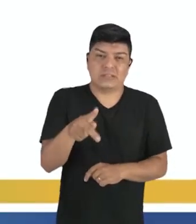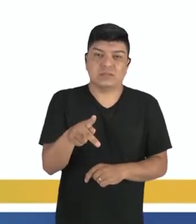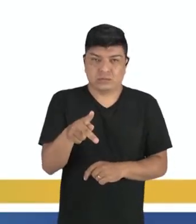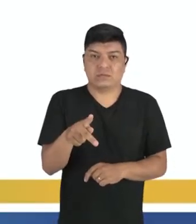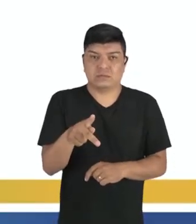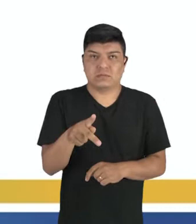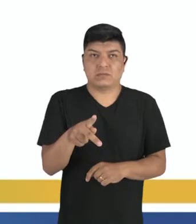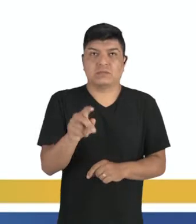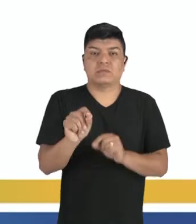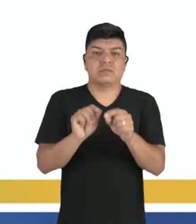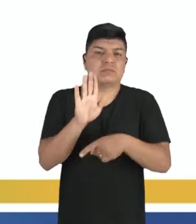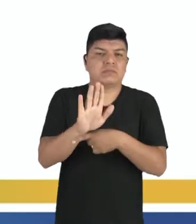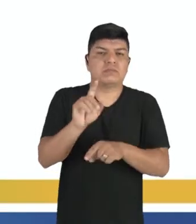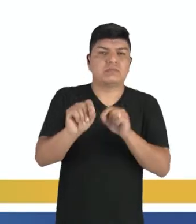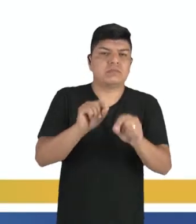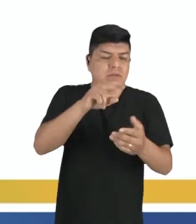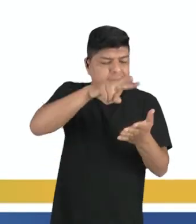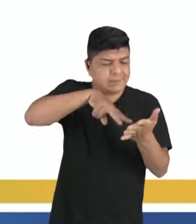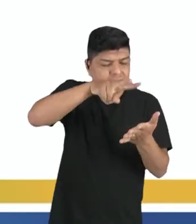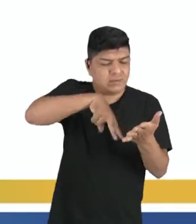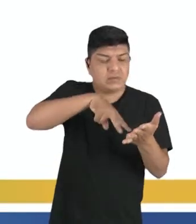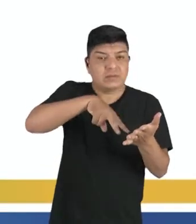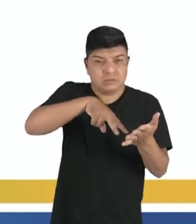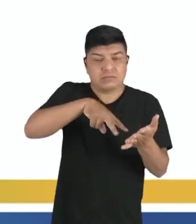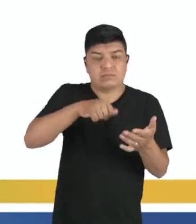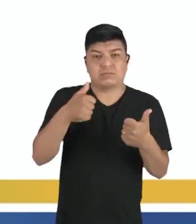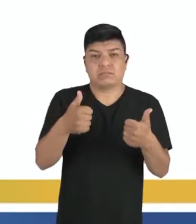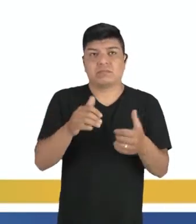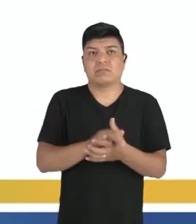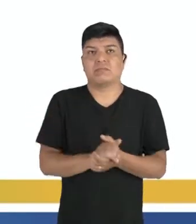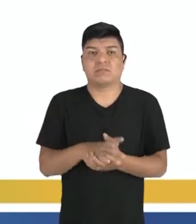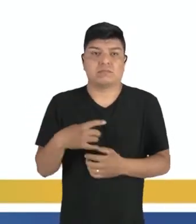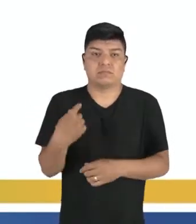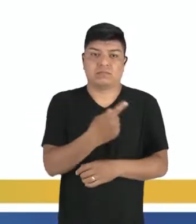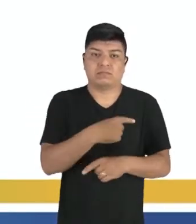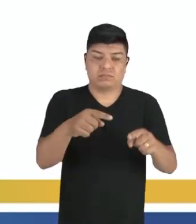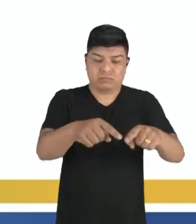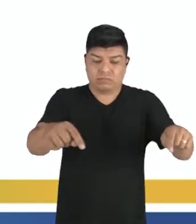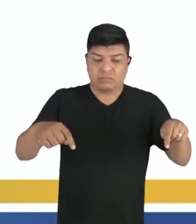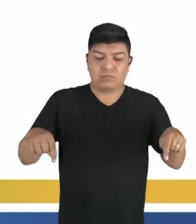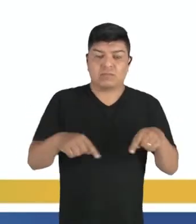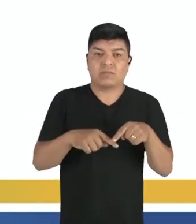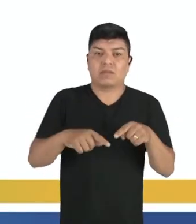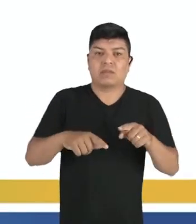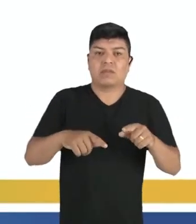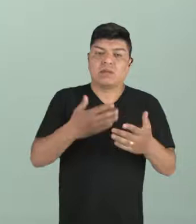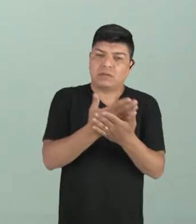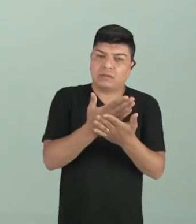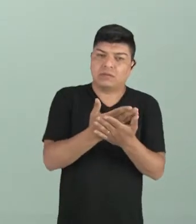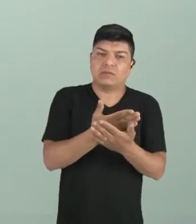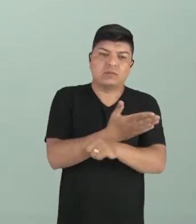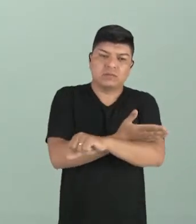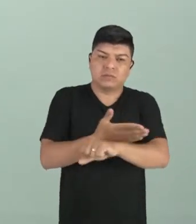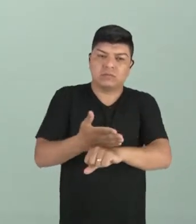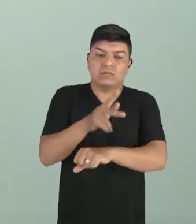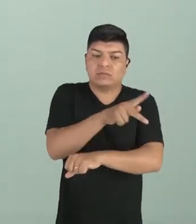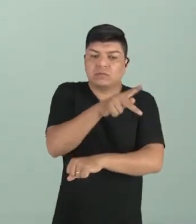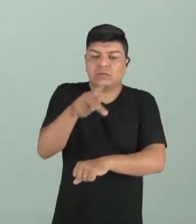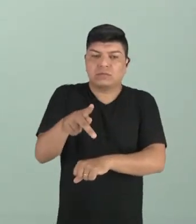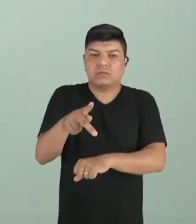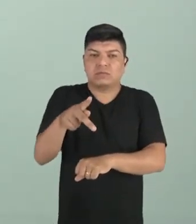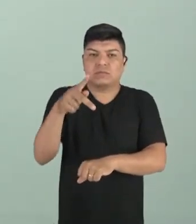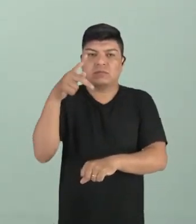maestros le ayudaremos en la lectura. Sim, né, galerinha, quando a gente está dentro da sala de aula, é costume, né, dos professores de